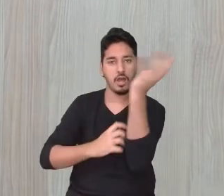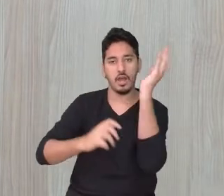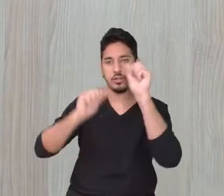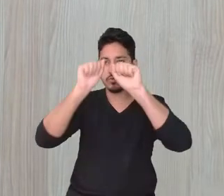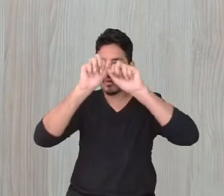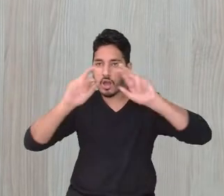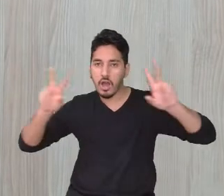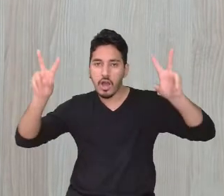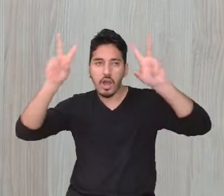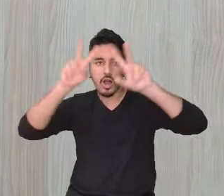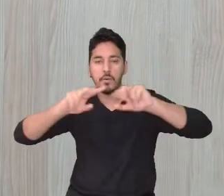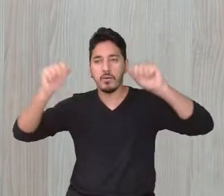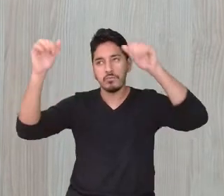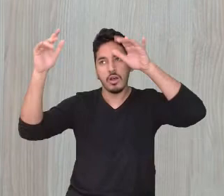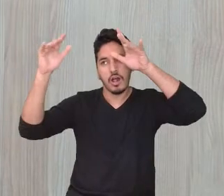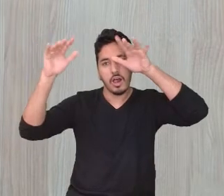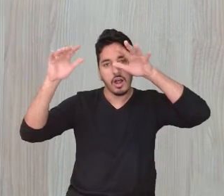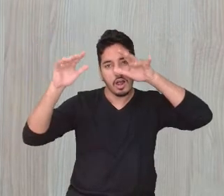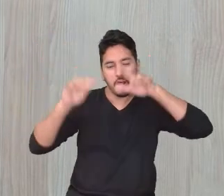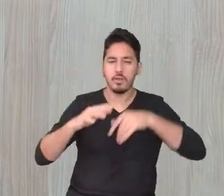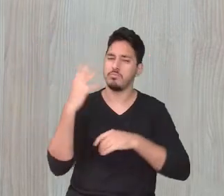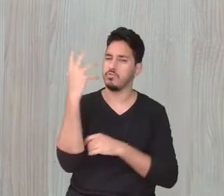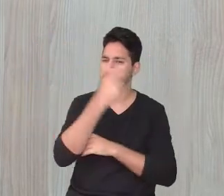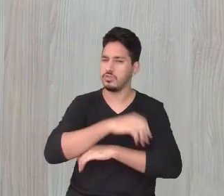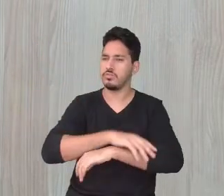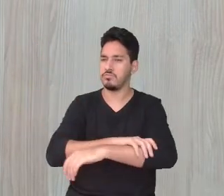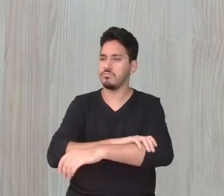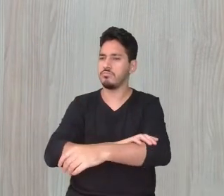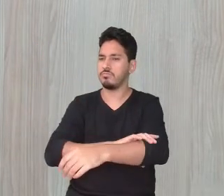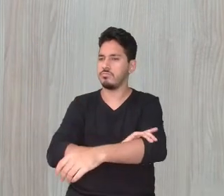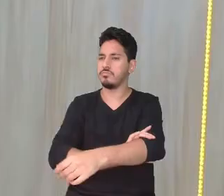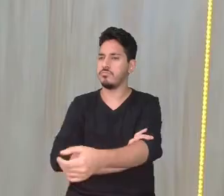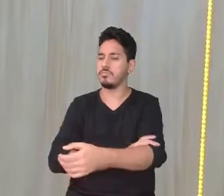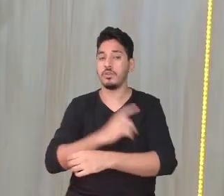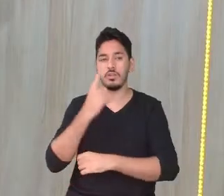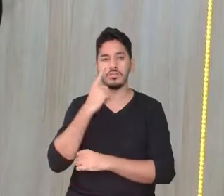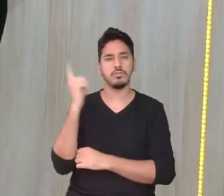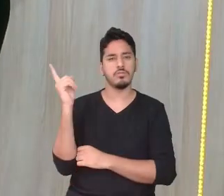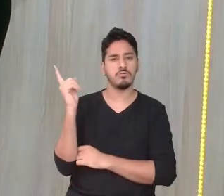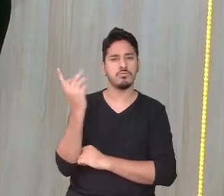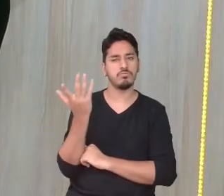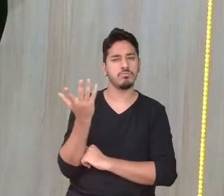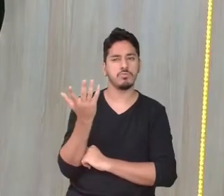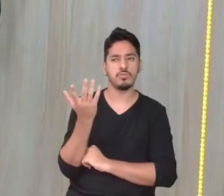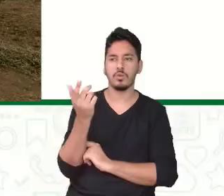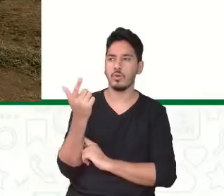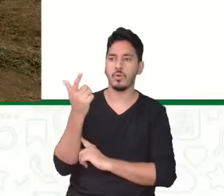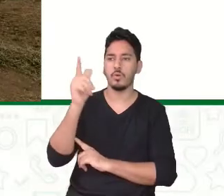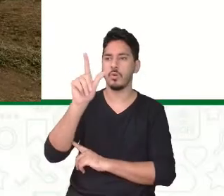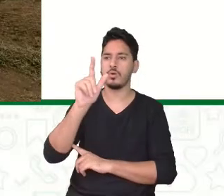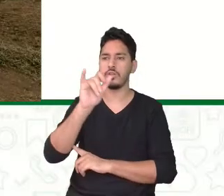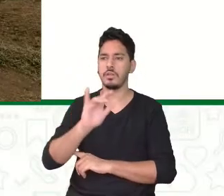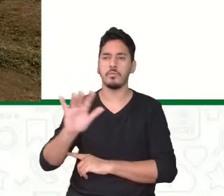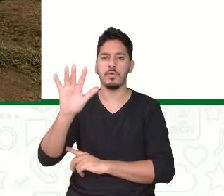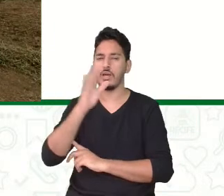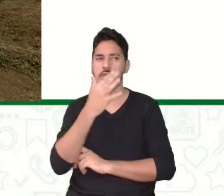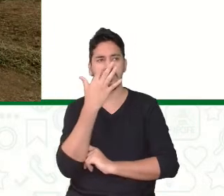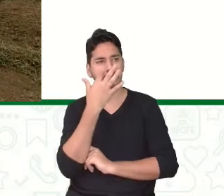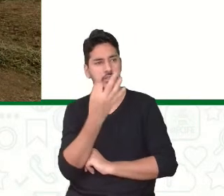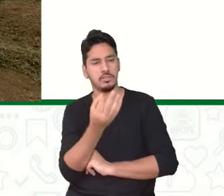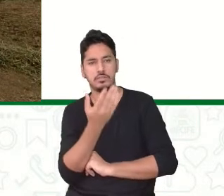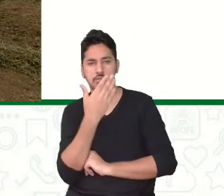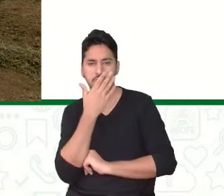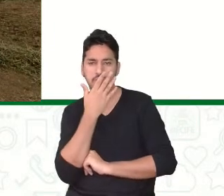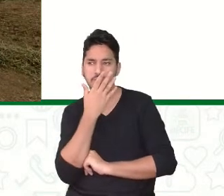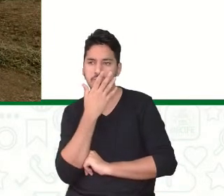para vir abençoar as pessoas. É bem, bem bonita. Que lindo. E aqui? Uma outra imagem que me chamou bastante